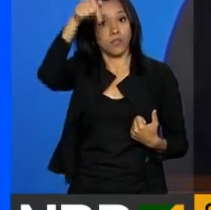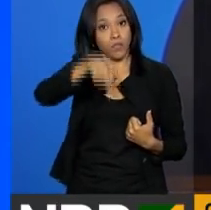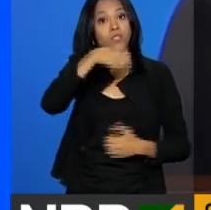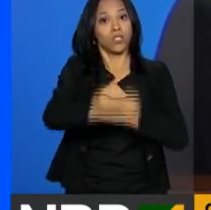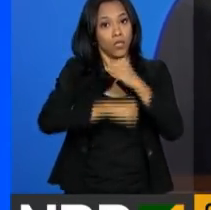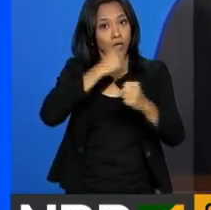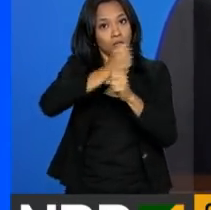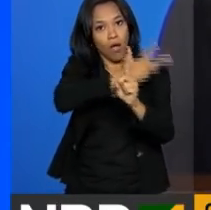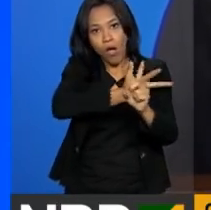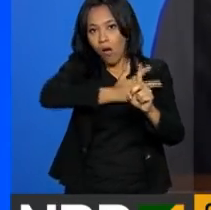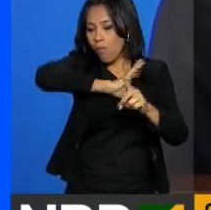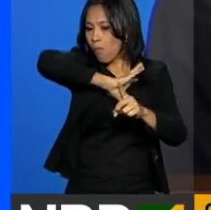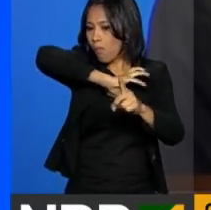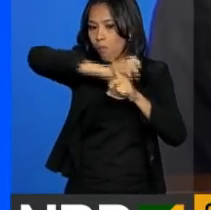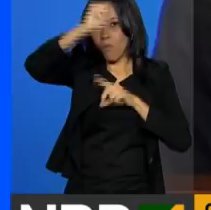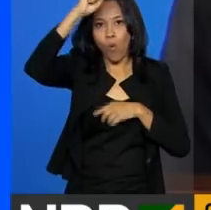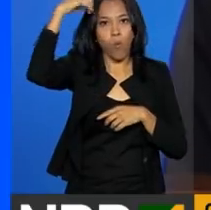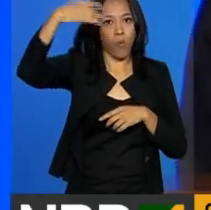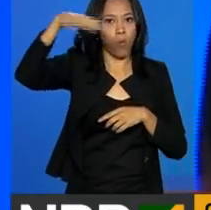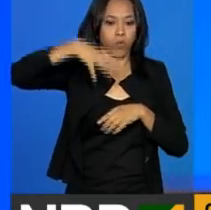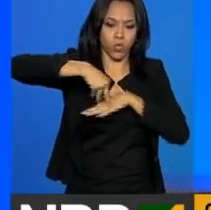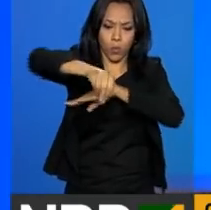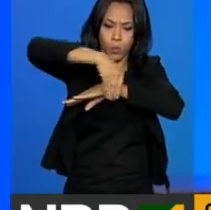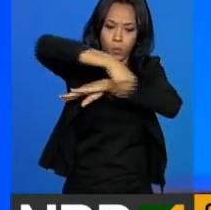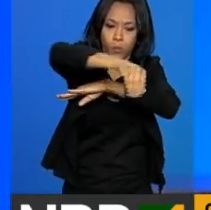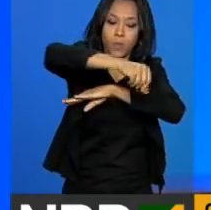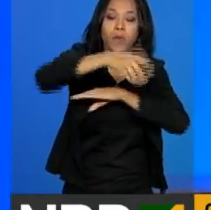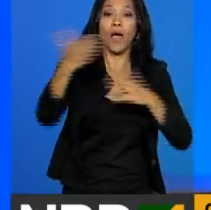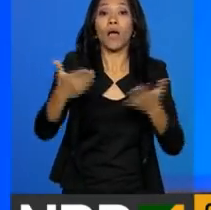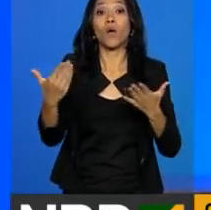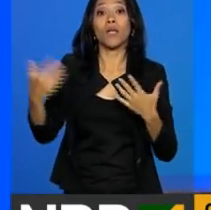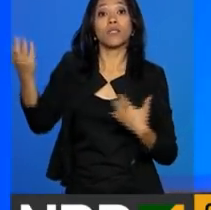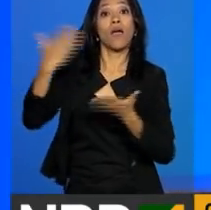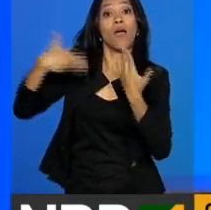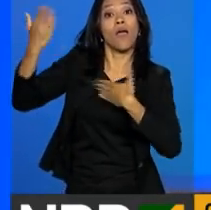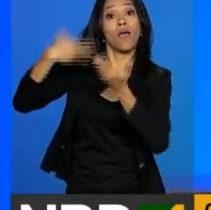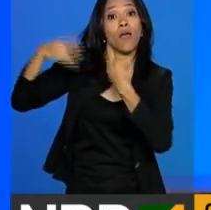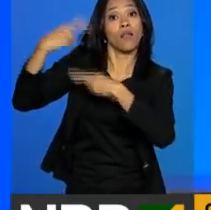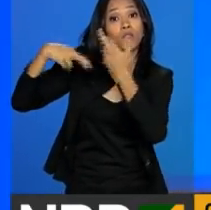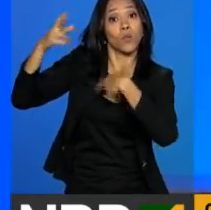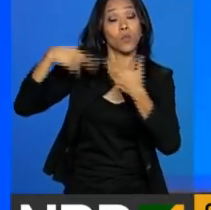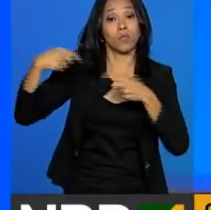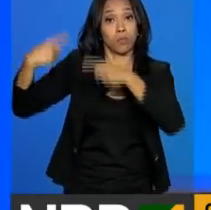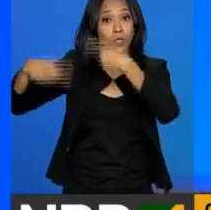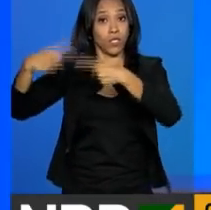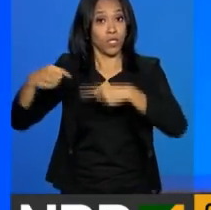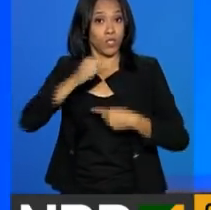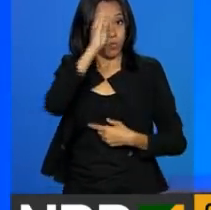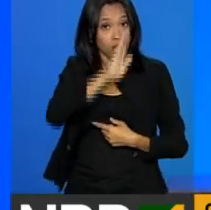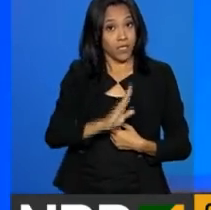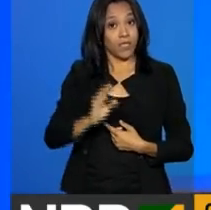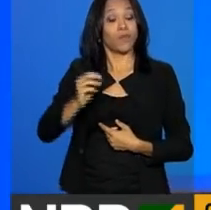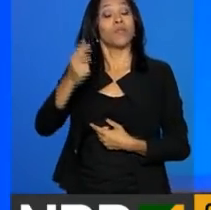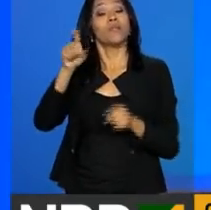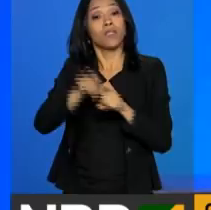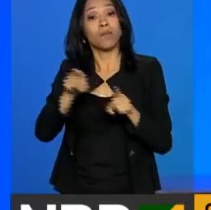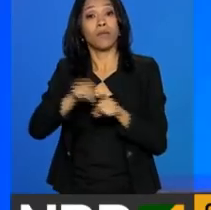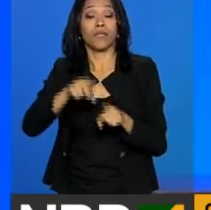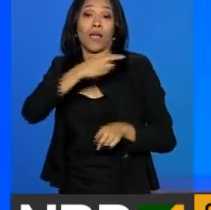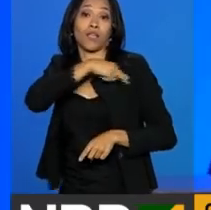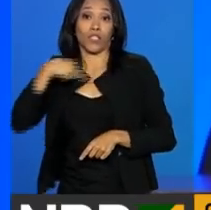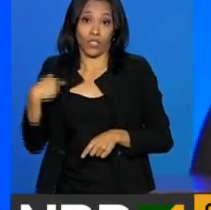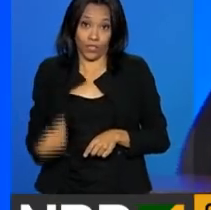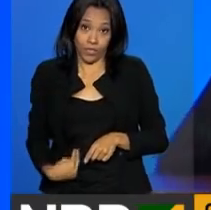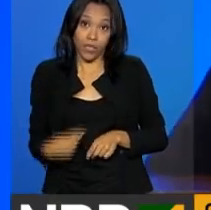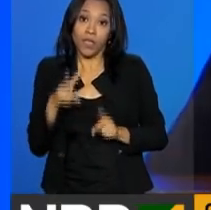e ainda agora com as questões políticas entre estados unidos e china eu já recebi recados do presidente chinês de que